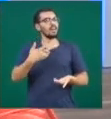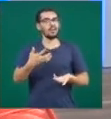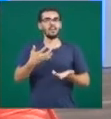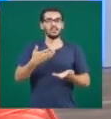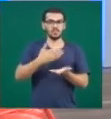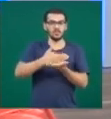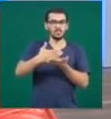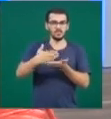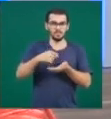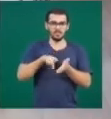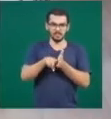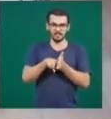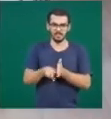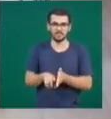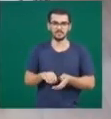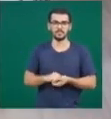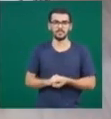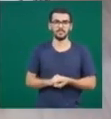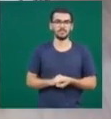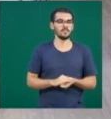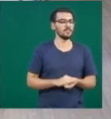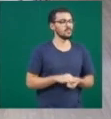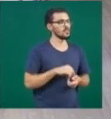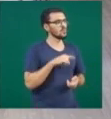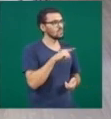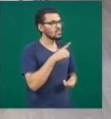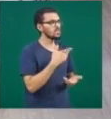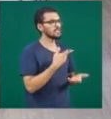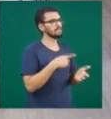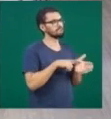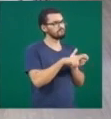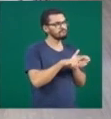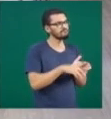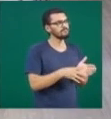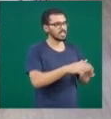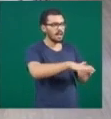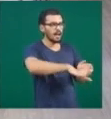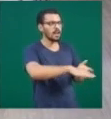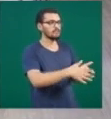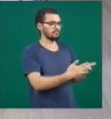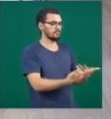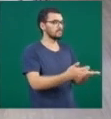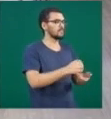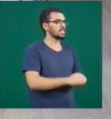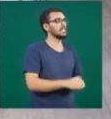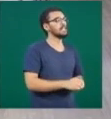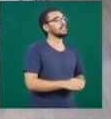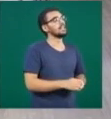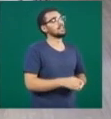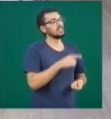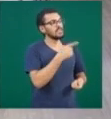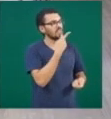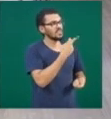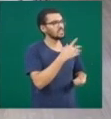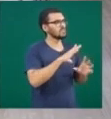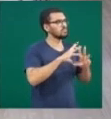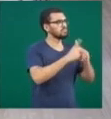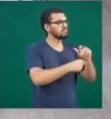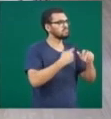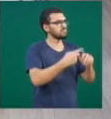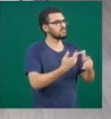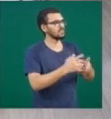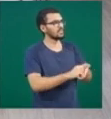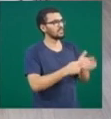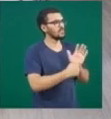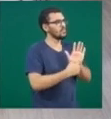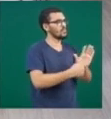iniciação científica sobre ele. Você está trabalhando nessa área, então, né? E você estava me dizendo que os estudos internacionais